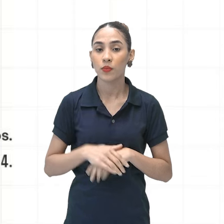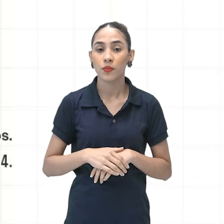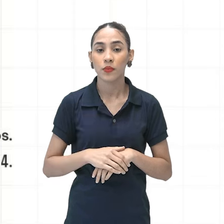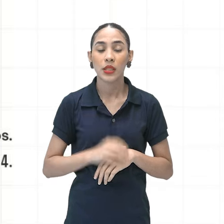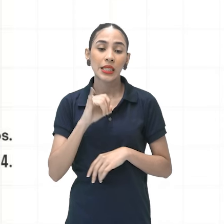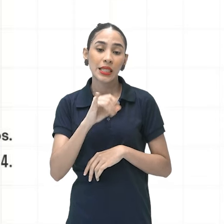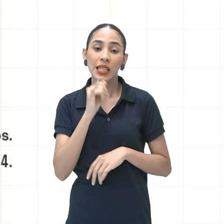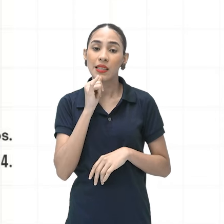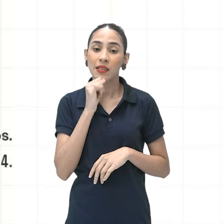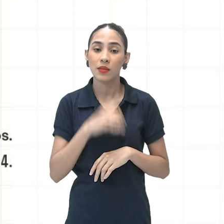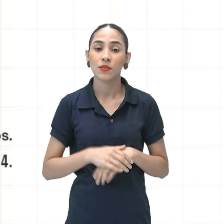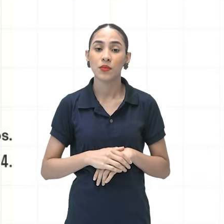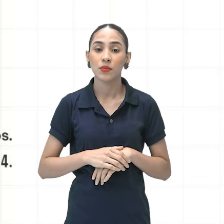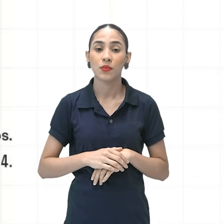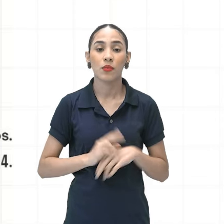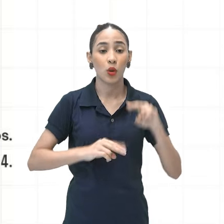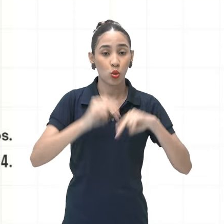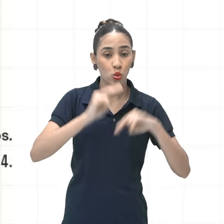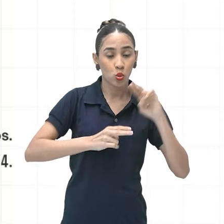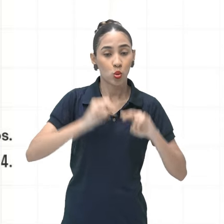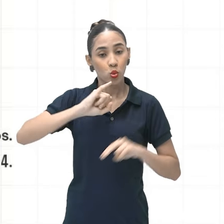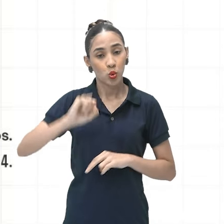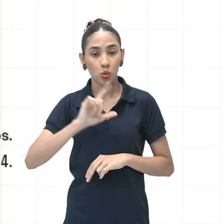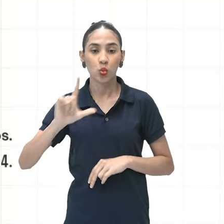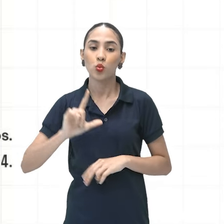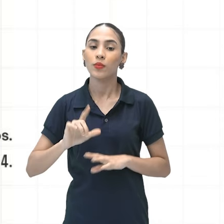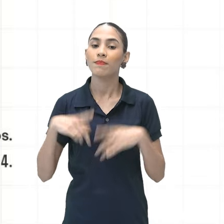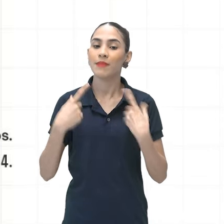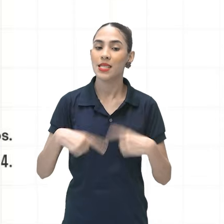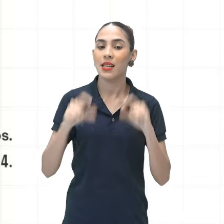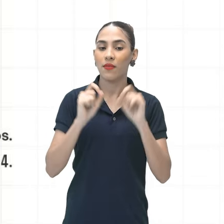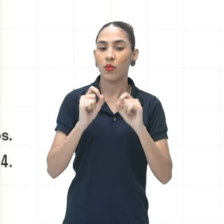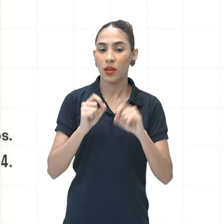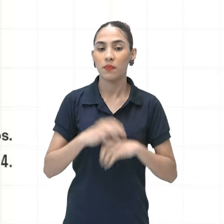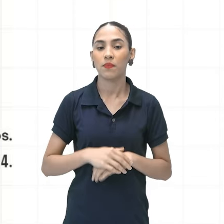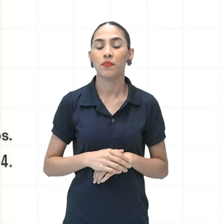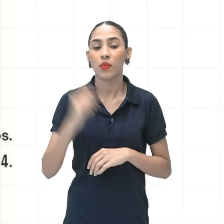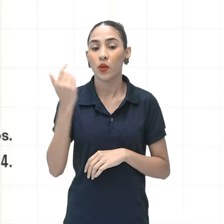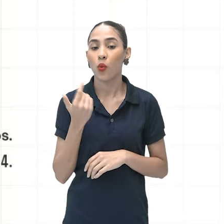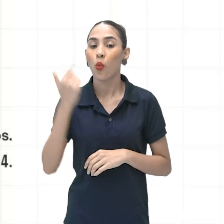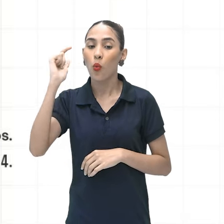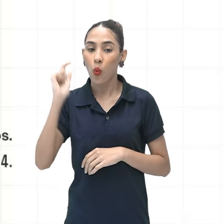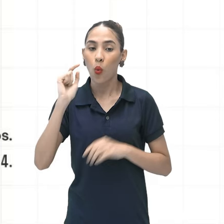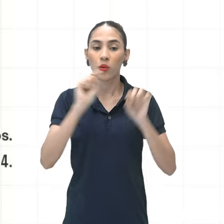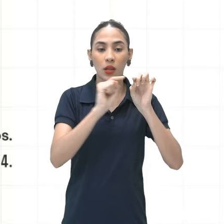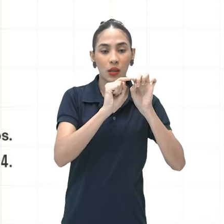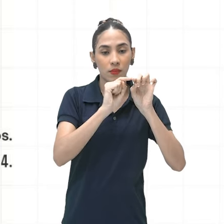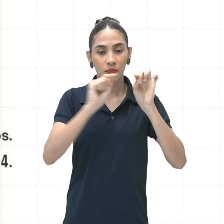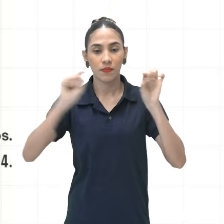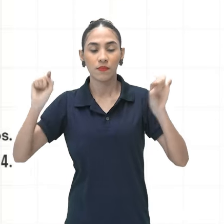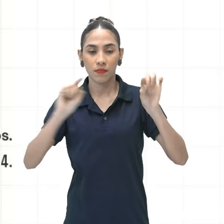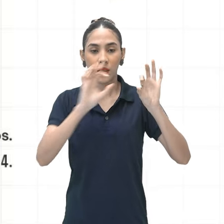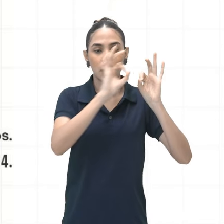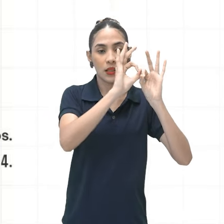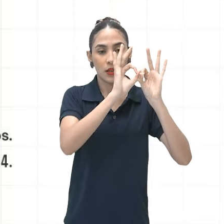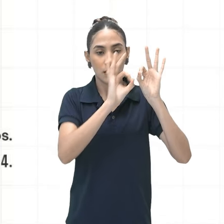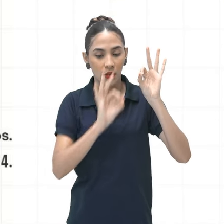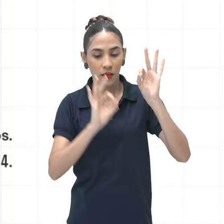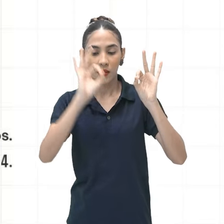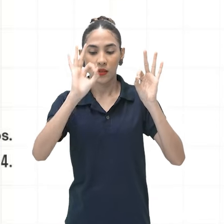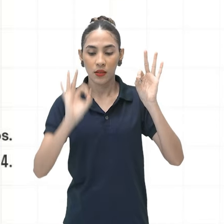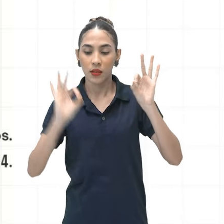Se por acaso fosse de junho e julho, aí a gente teria que colocar uma outra linha, de preferência